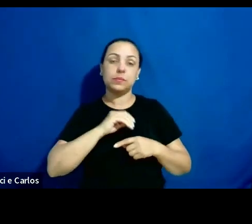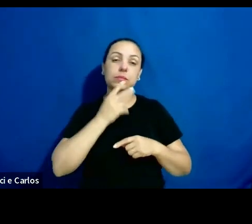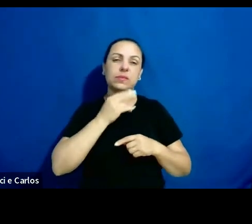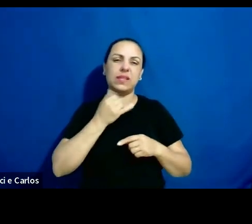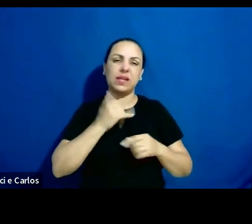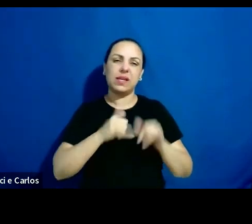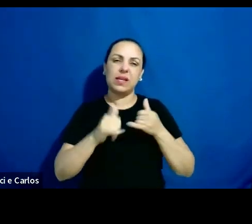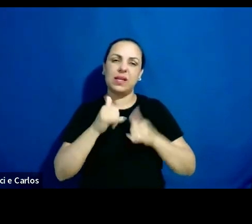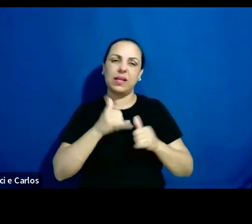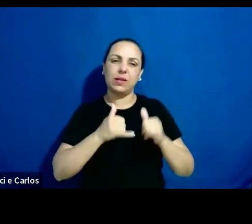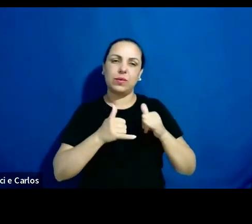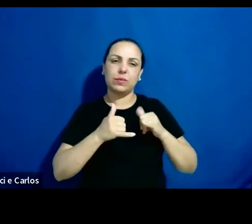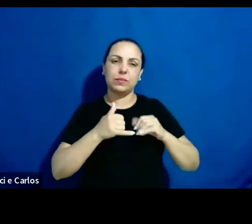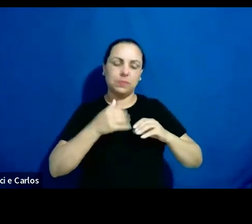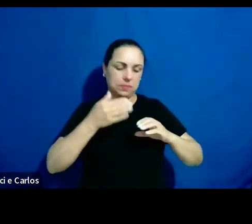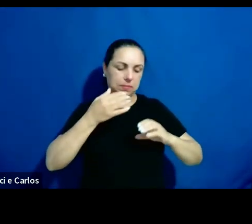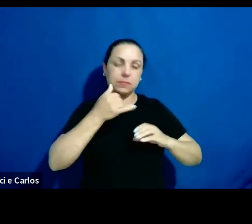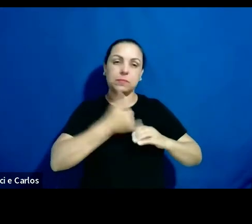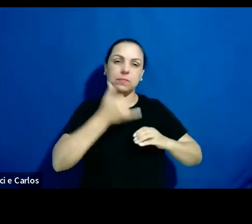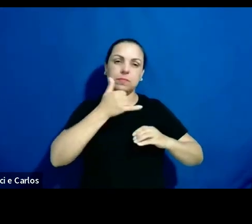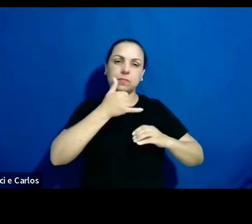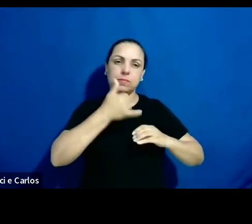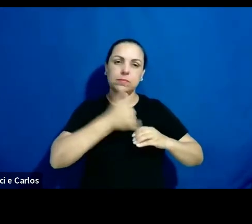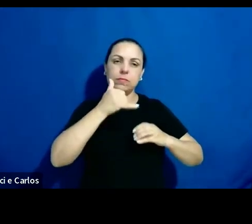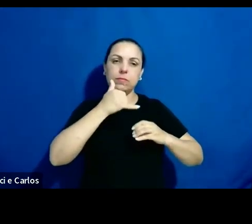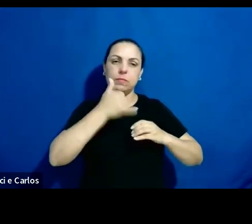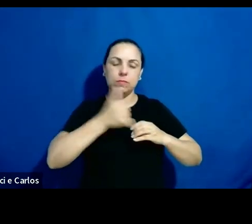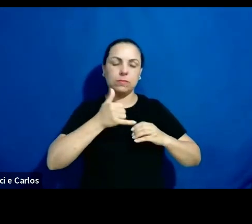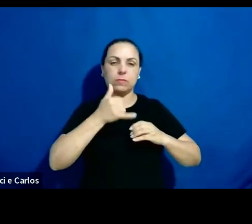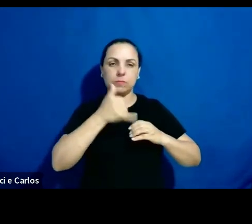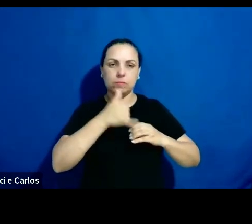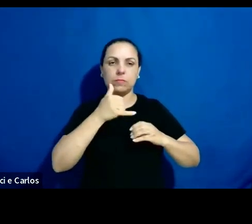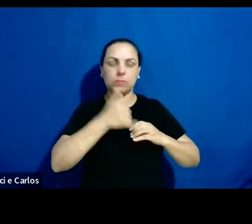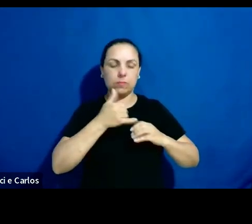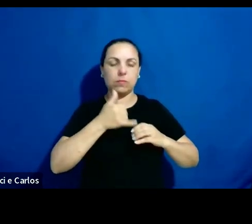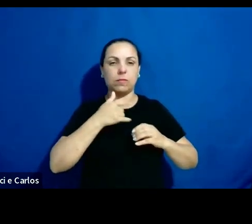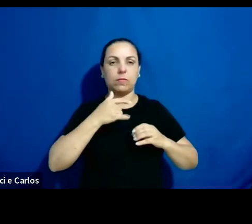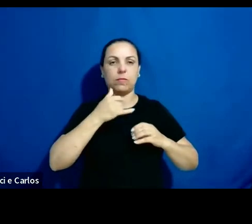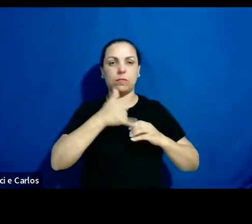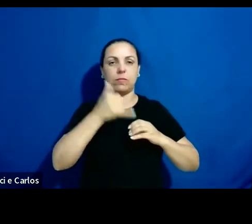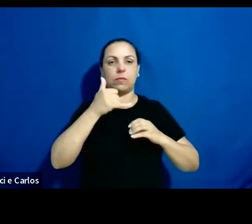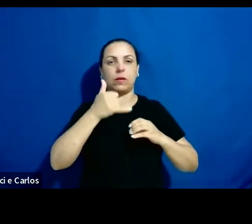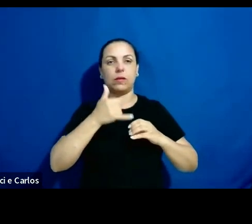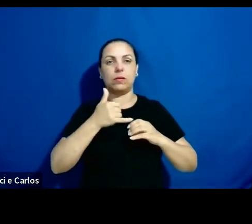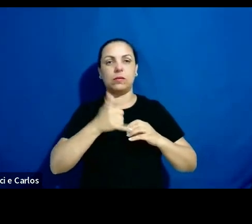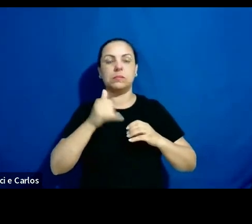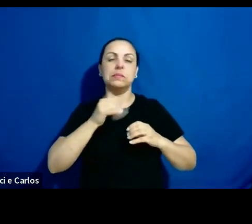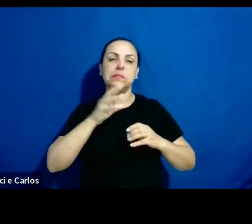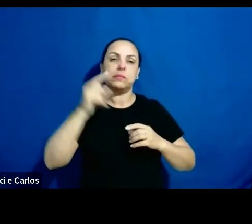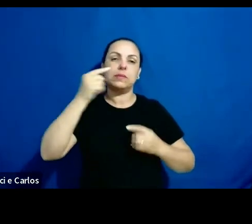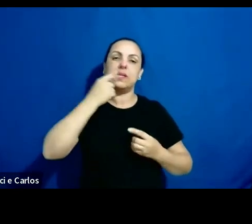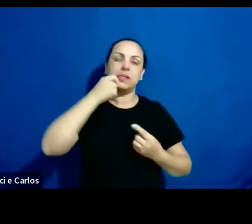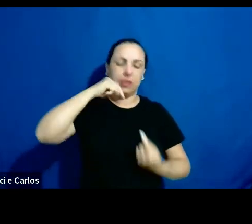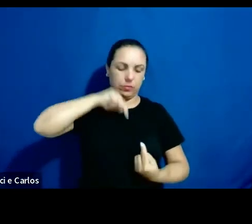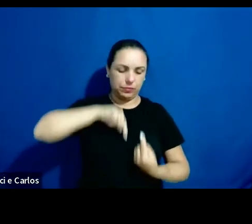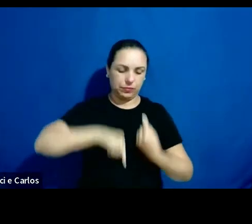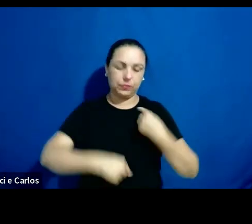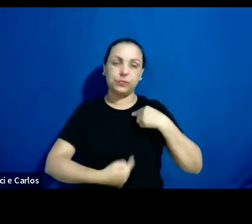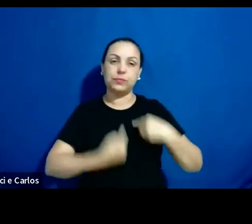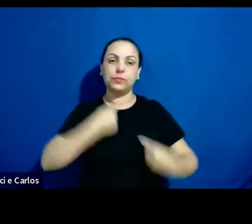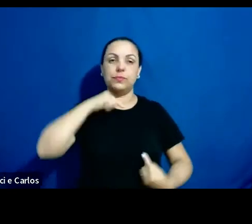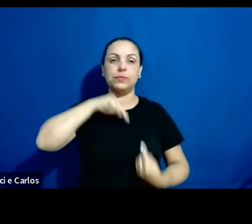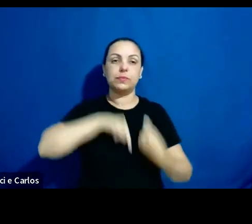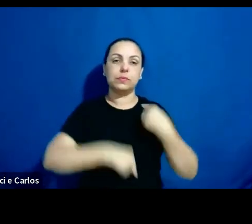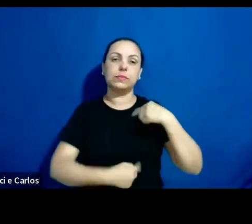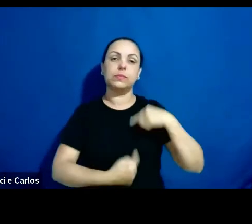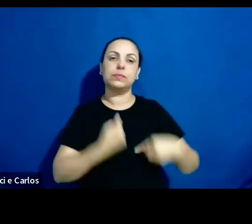as células cardíacas. Tá certo? Então, quantos litros de sangue passa pelo nosso coração? Ah,